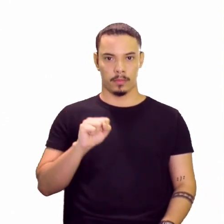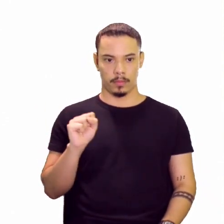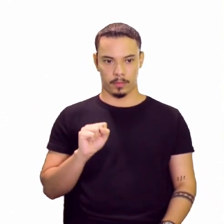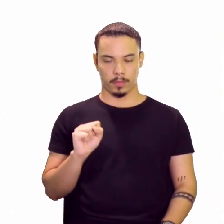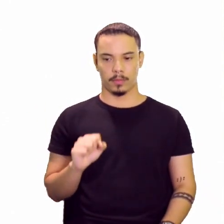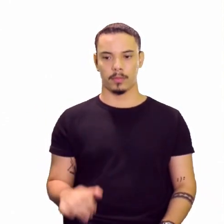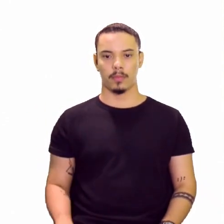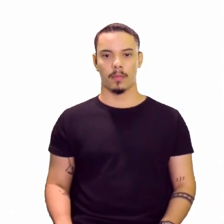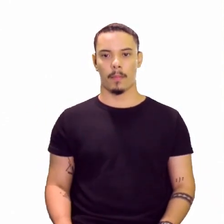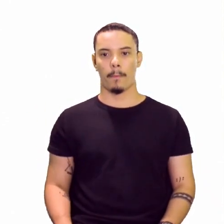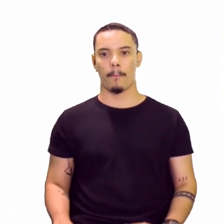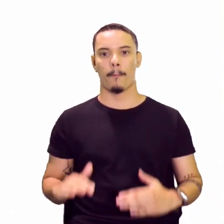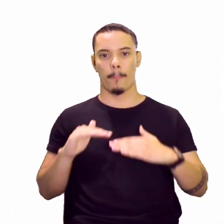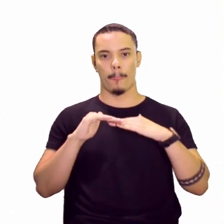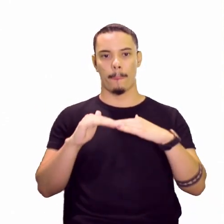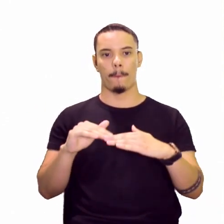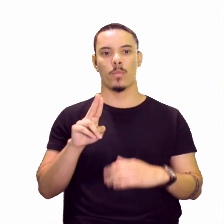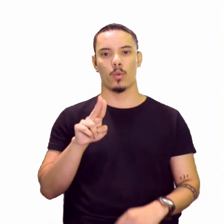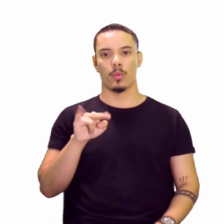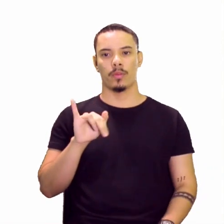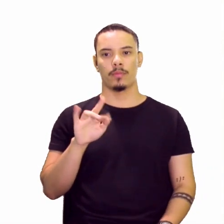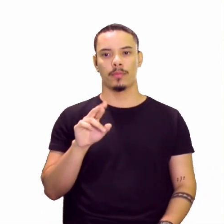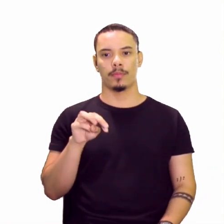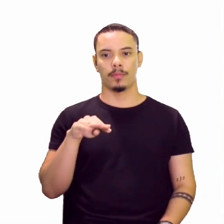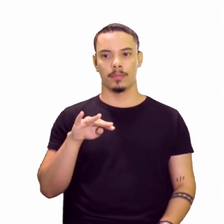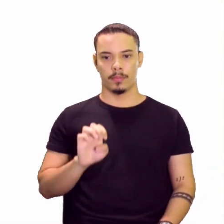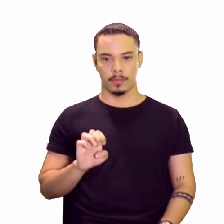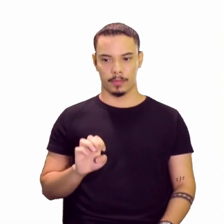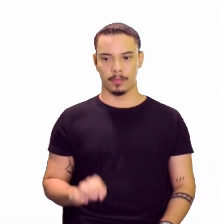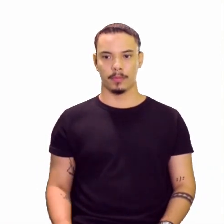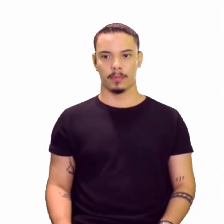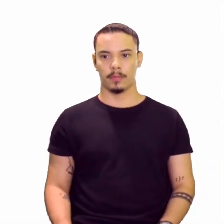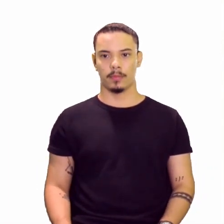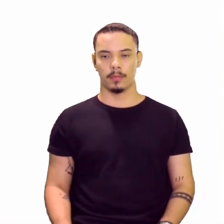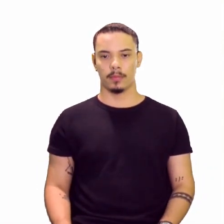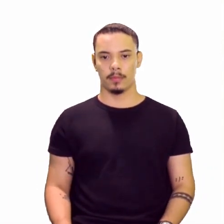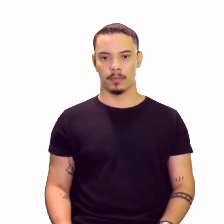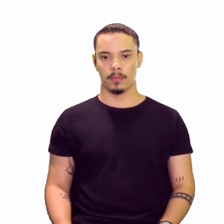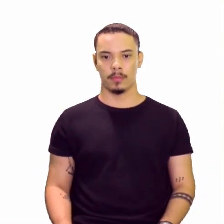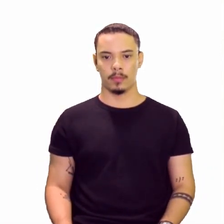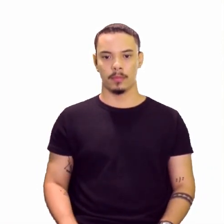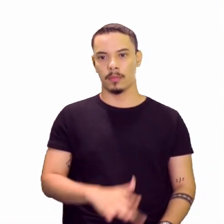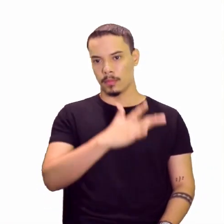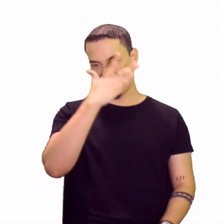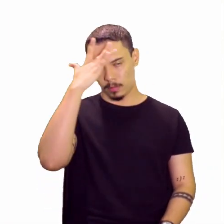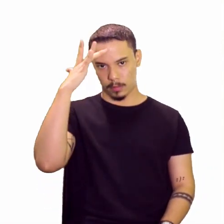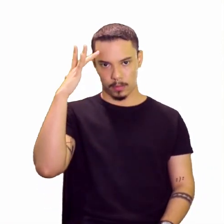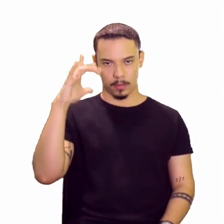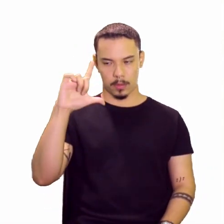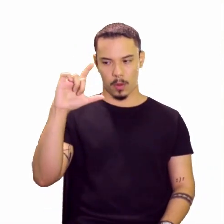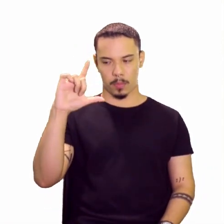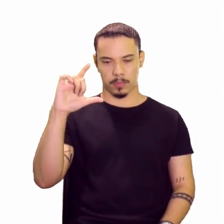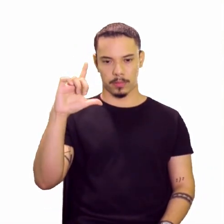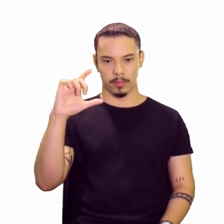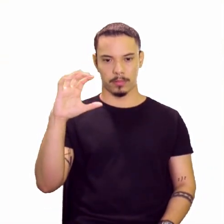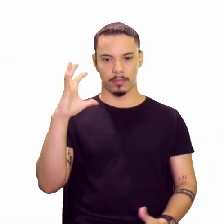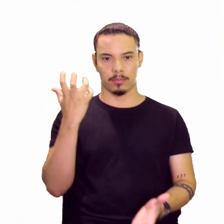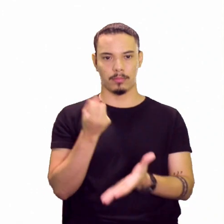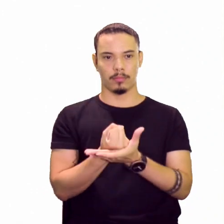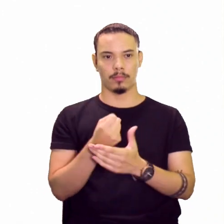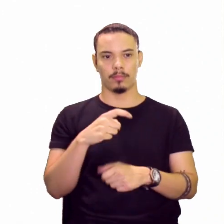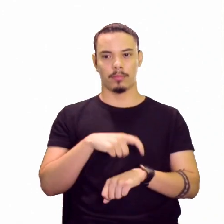movimento uniforme. Deixa eu apagar aqui. Uma pessoa aí com a câmera fotográfica na mão para registrar os momentos,